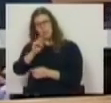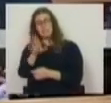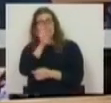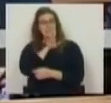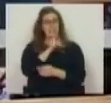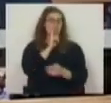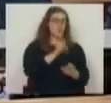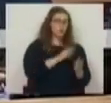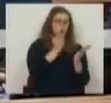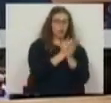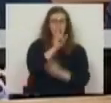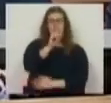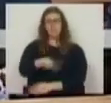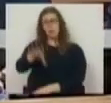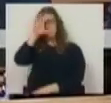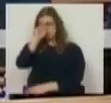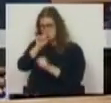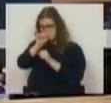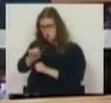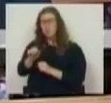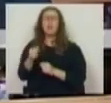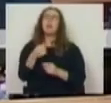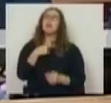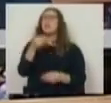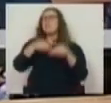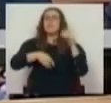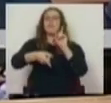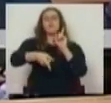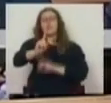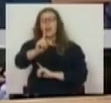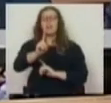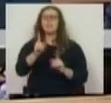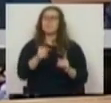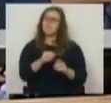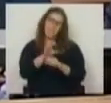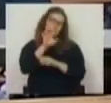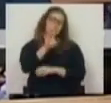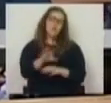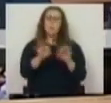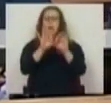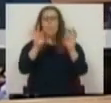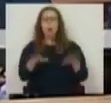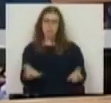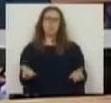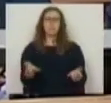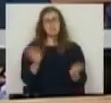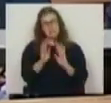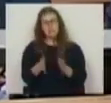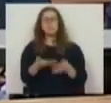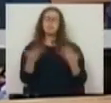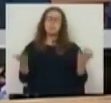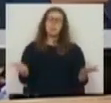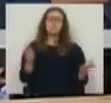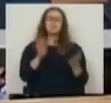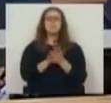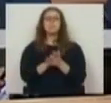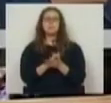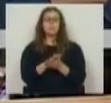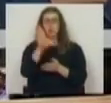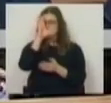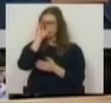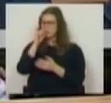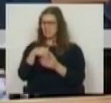Ministério da Ciência, Tecnologia e Ensino Superior não votarem exatamente da mesma forma. Ou seja, ora, é o